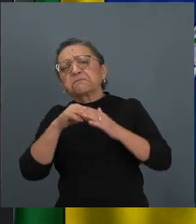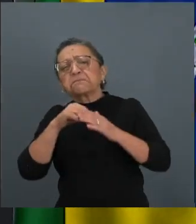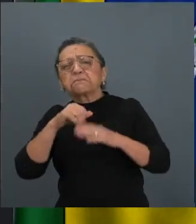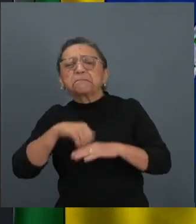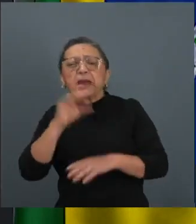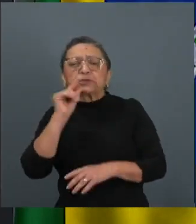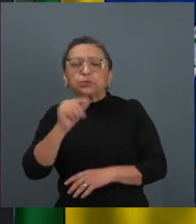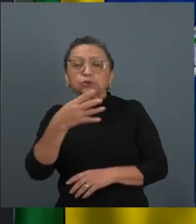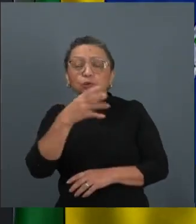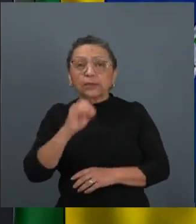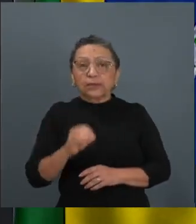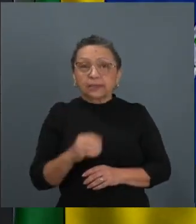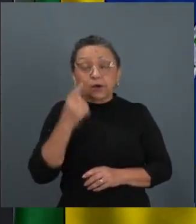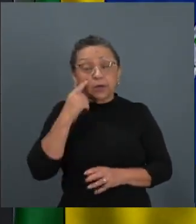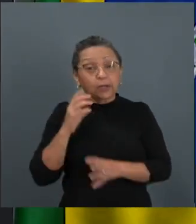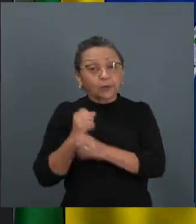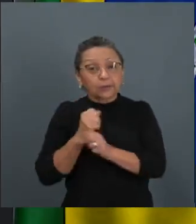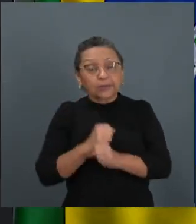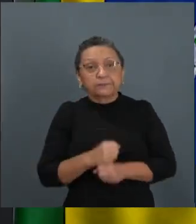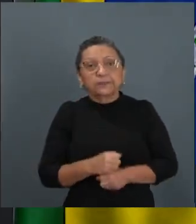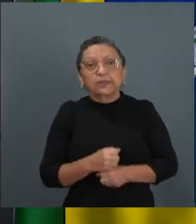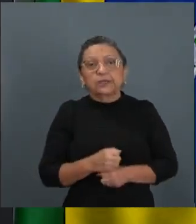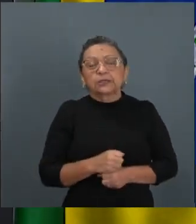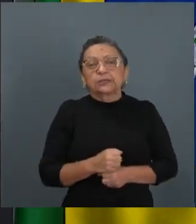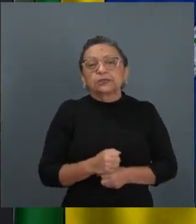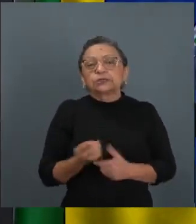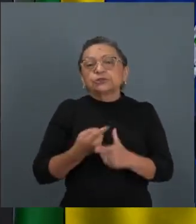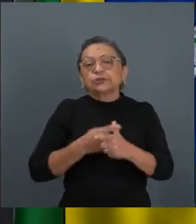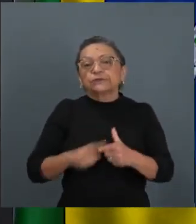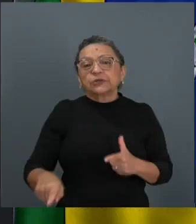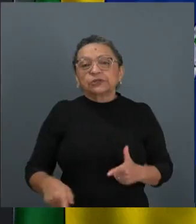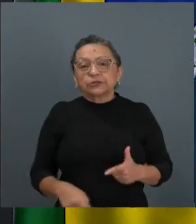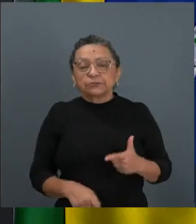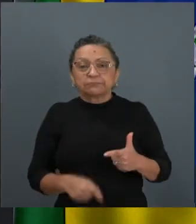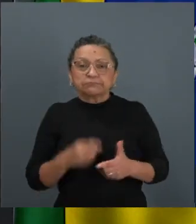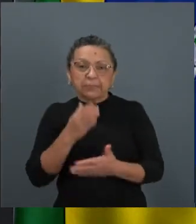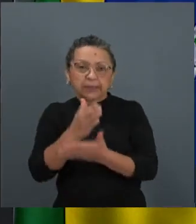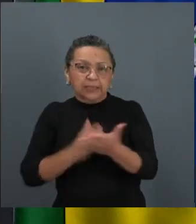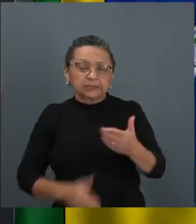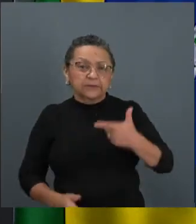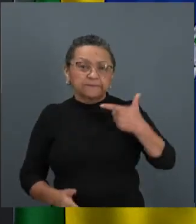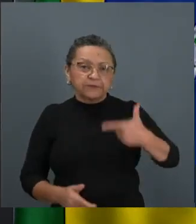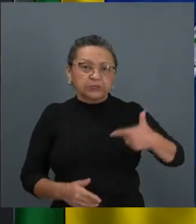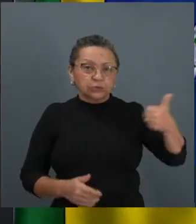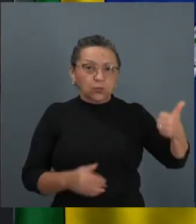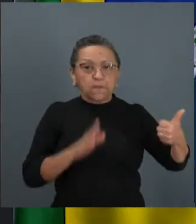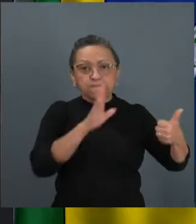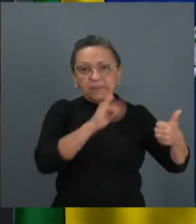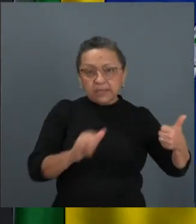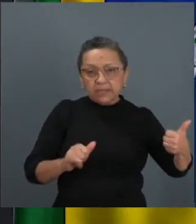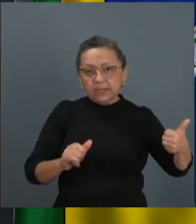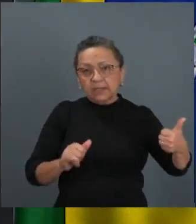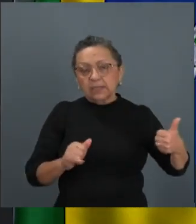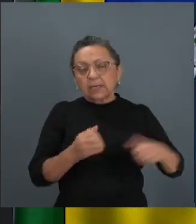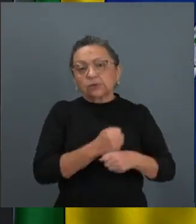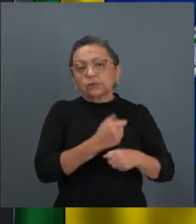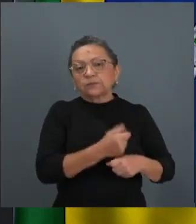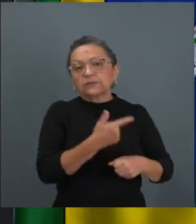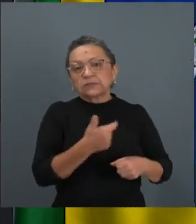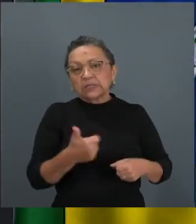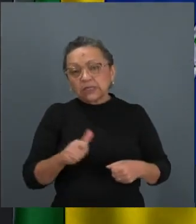uma conta cartesiana, vamos dividir pelo meio, 21 bilhões em 2025, 21 bilhões